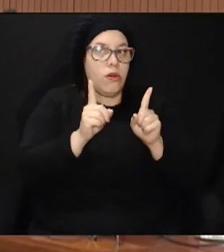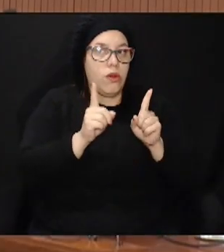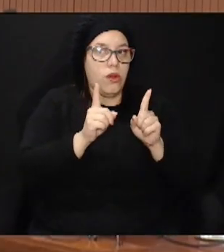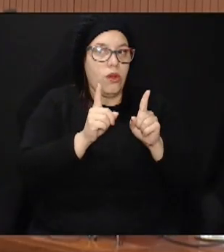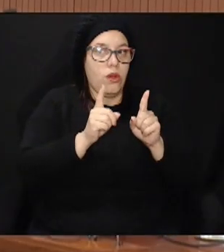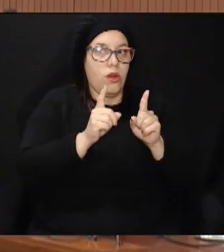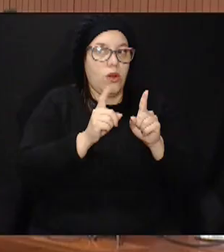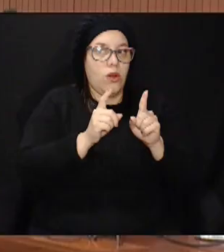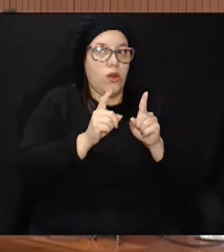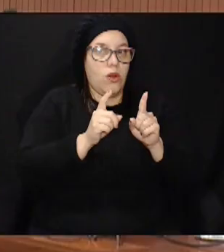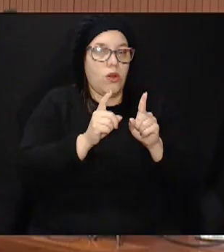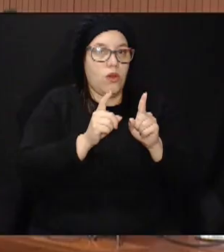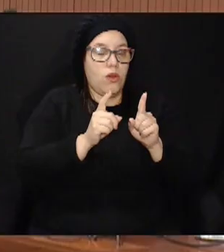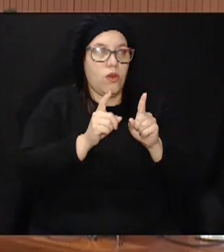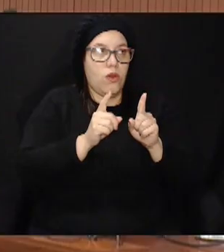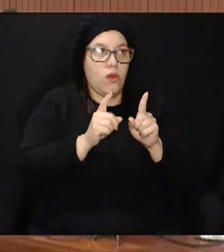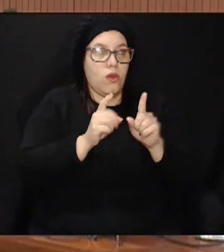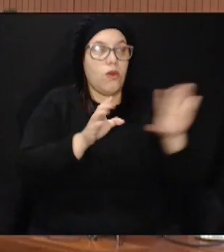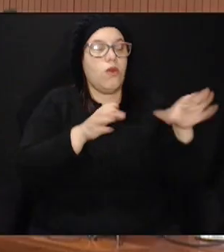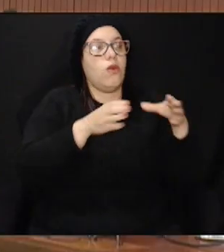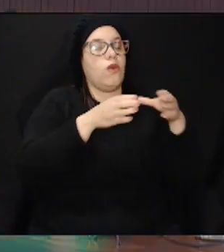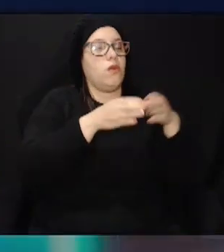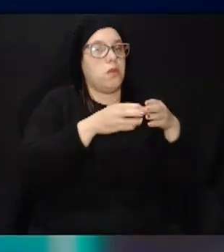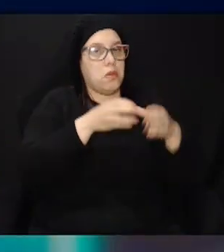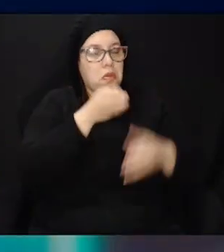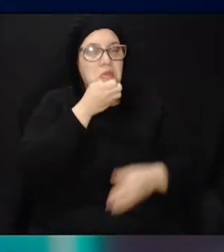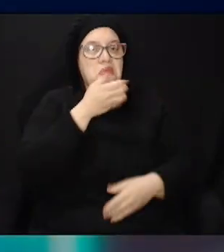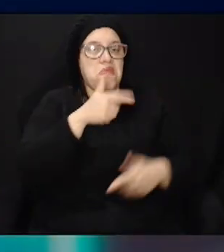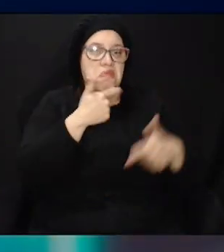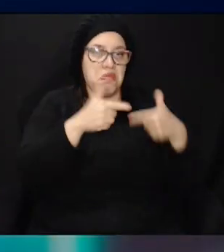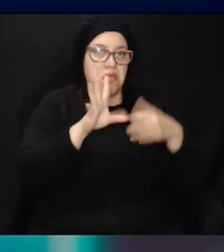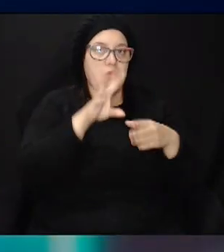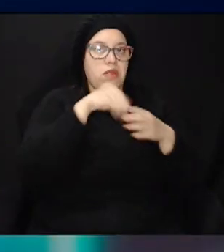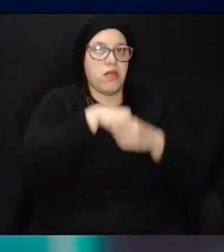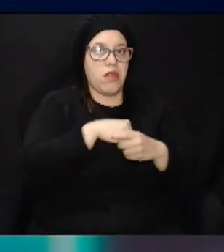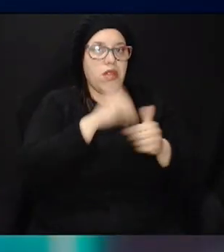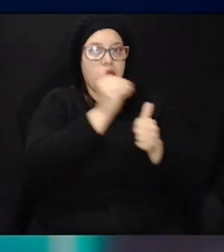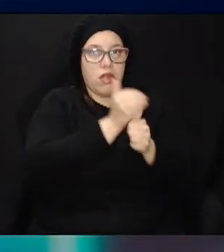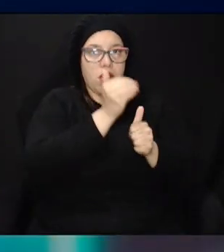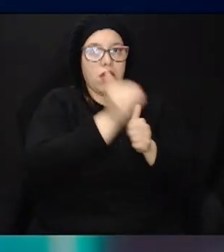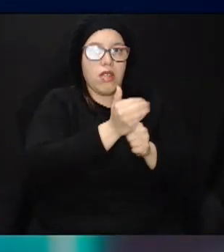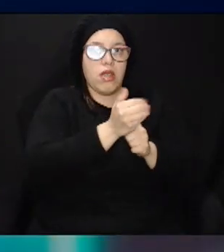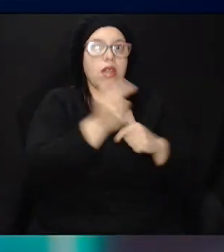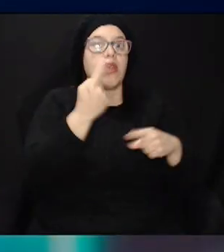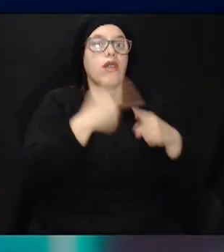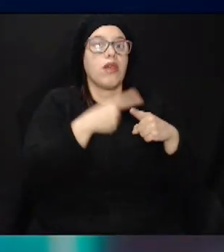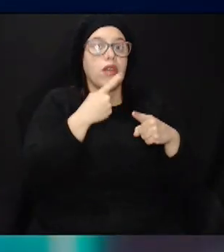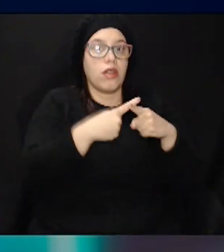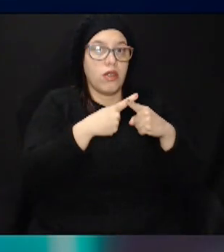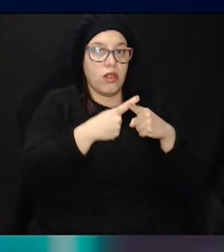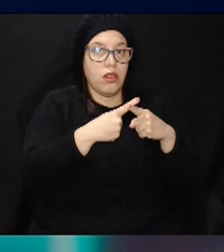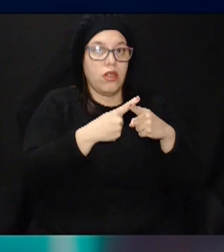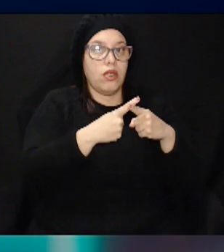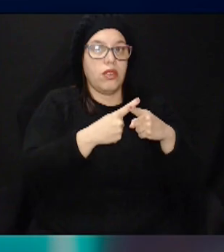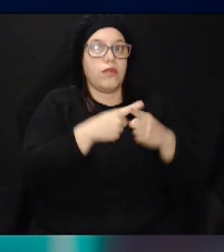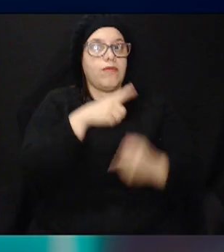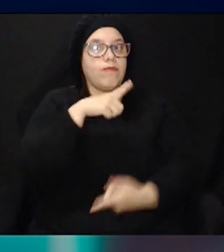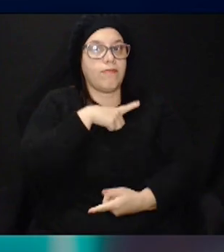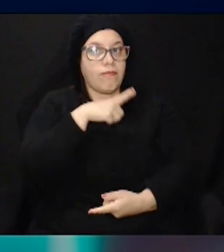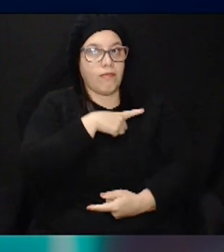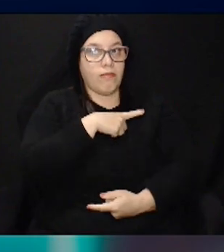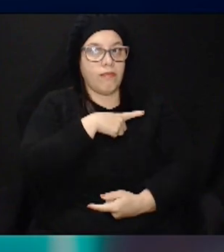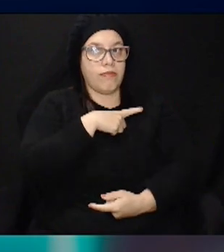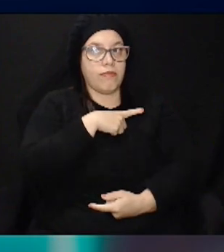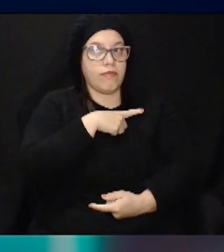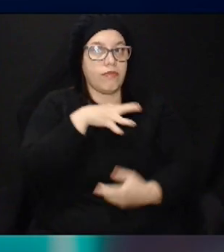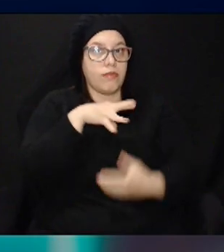essa comissão está sendo muito trabalhada dentro do nosso gabinete, porque nós temos ainda dentro da